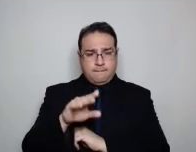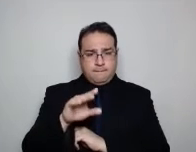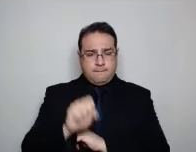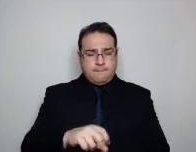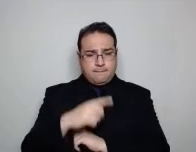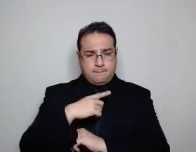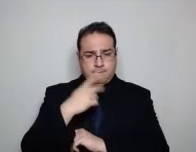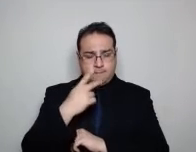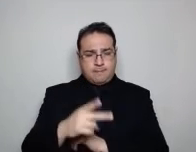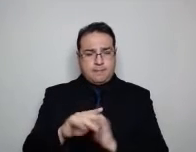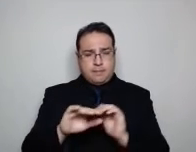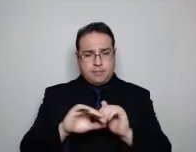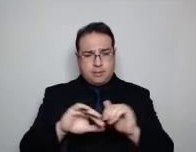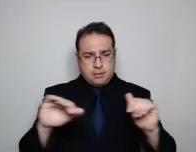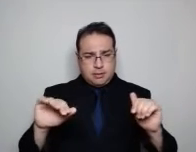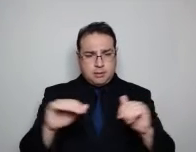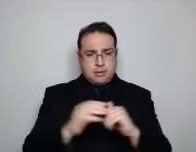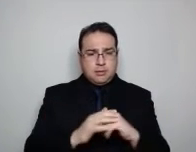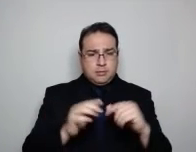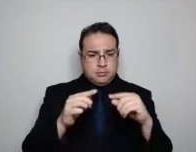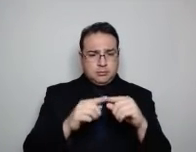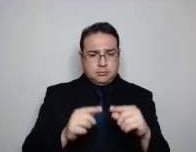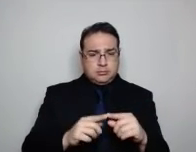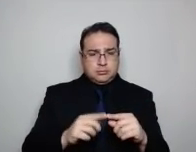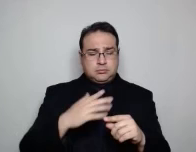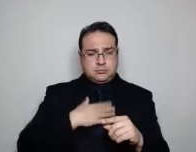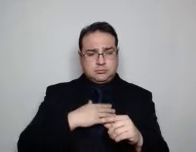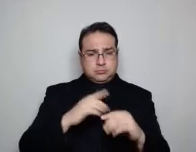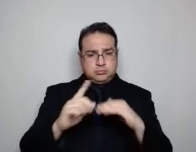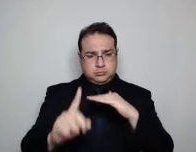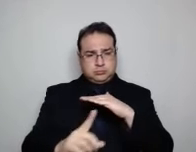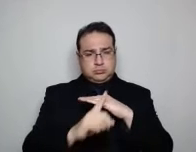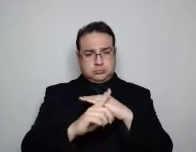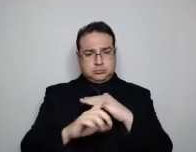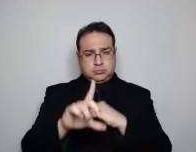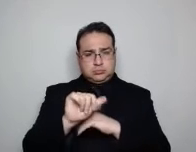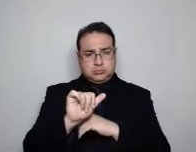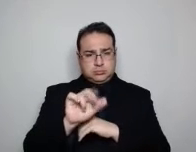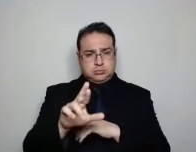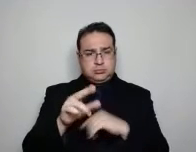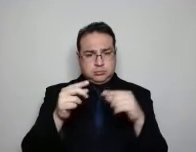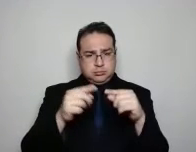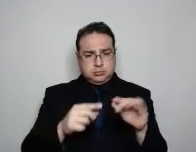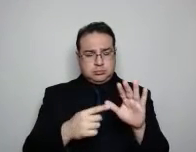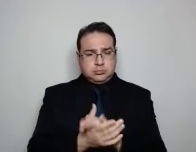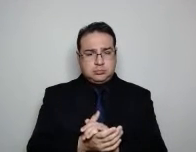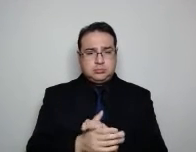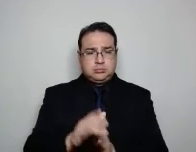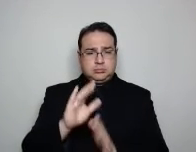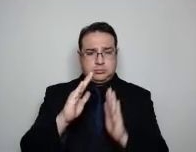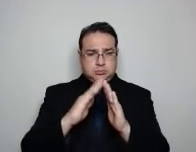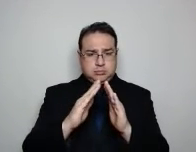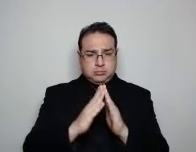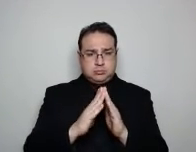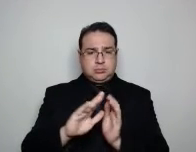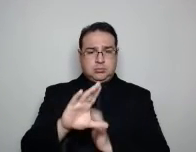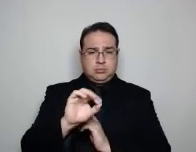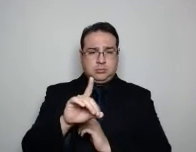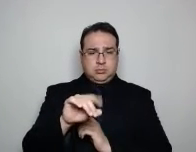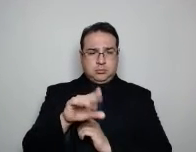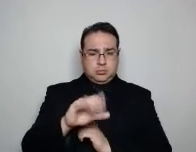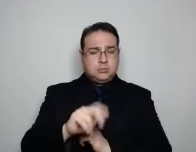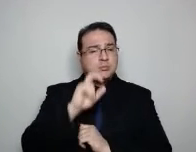é um imóvel, um condomínio aqui de Natal, que é considerado o bem de maior valor no patrimônio do casal.